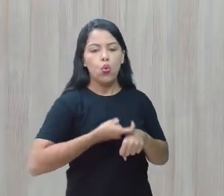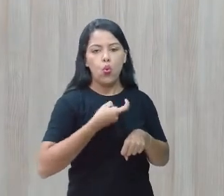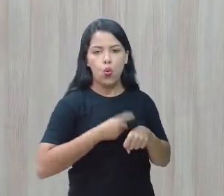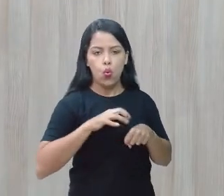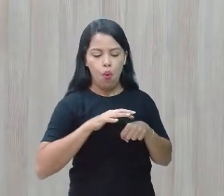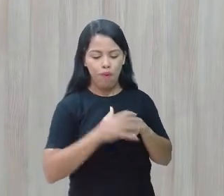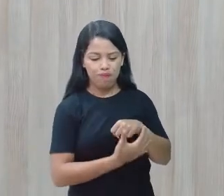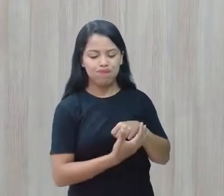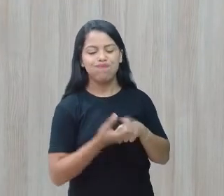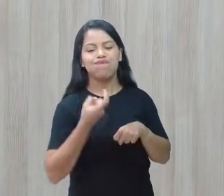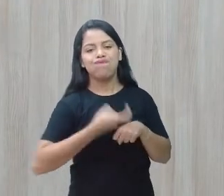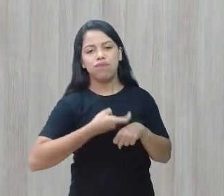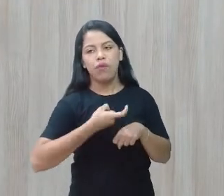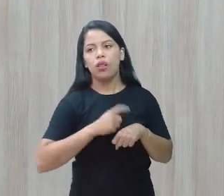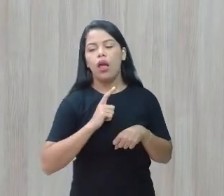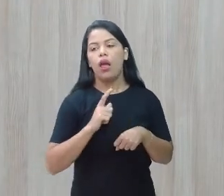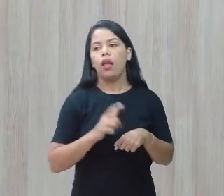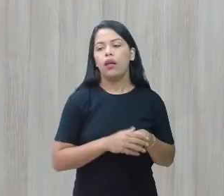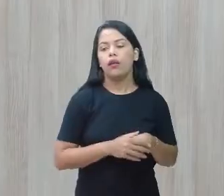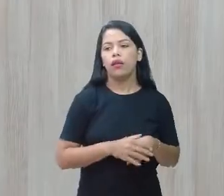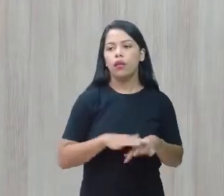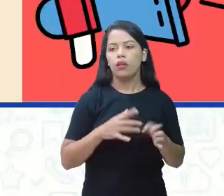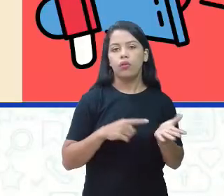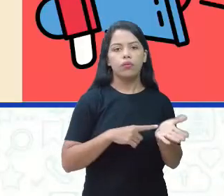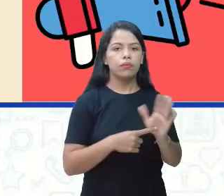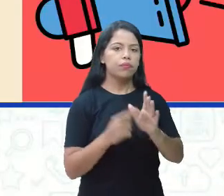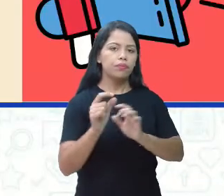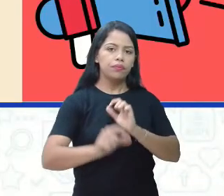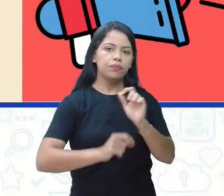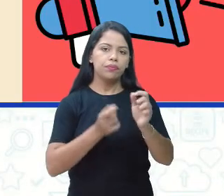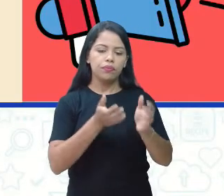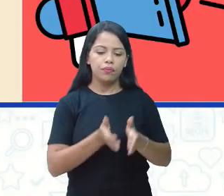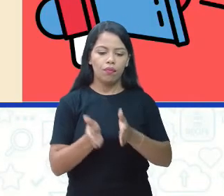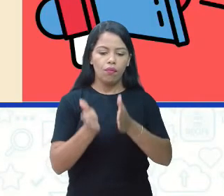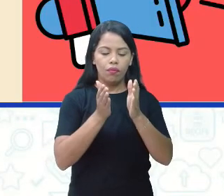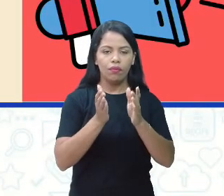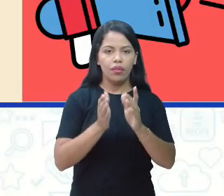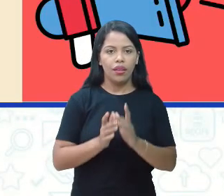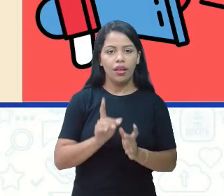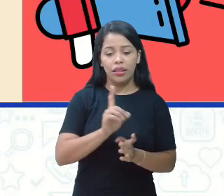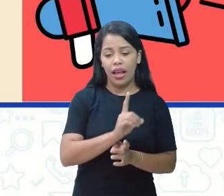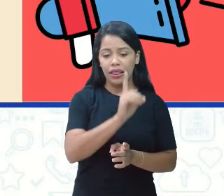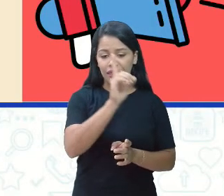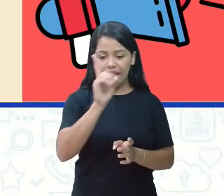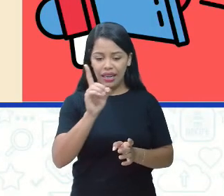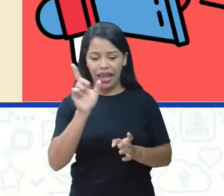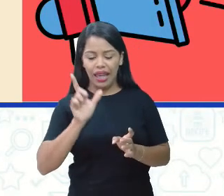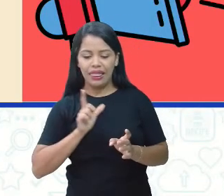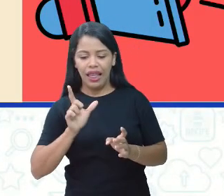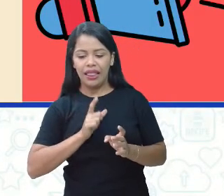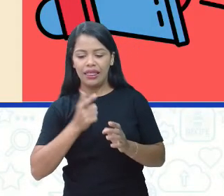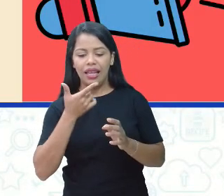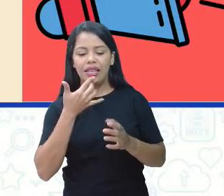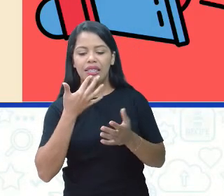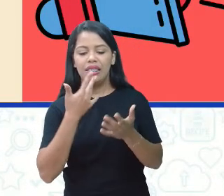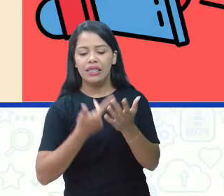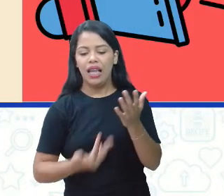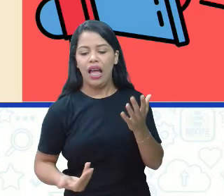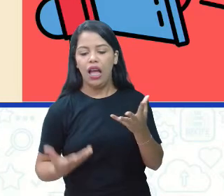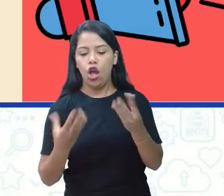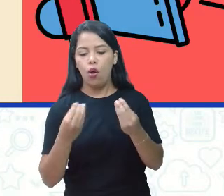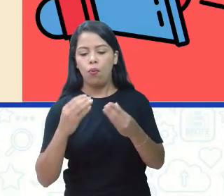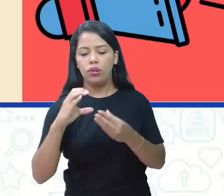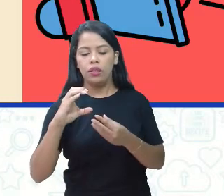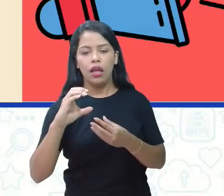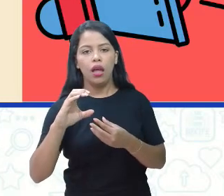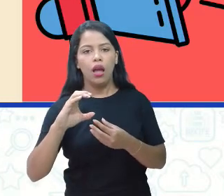cardíaco. Aqui eu trago para vocês que, do lado direito, o sangue rico em CO2. E do lado esquerdo, o sangue rico em